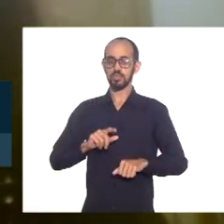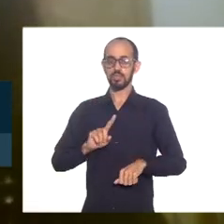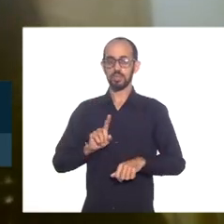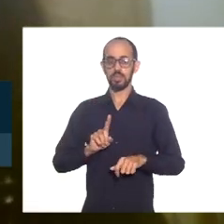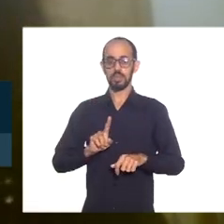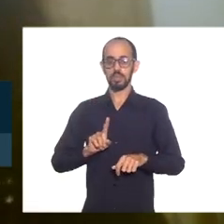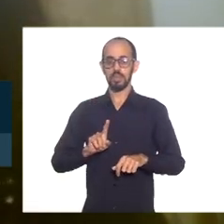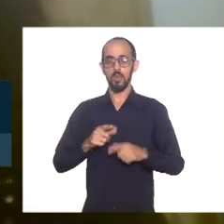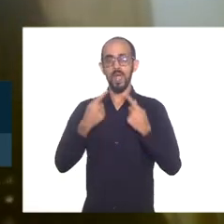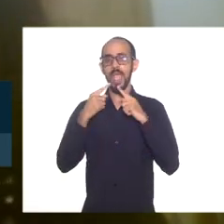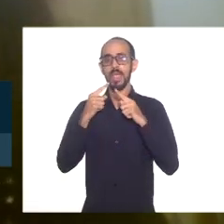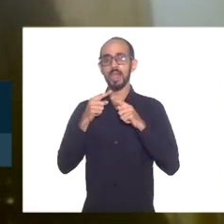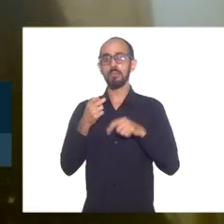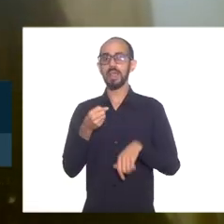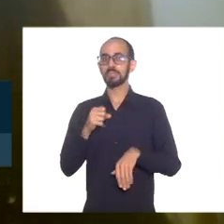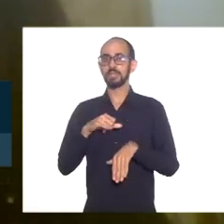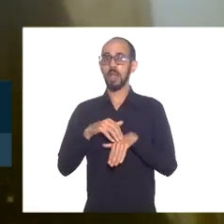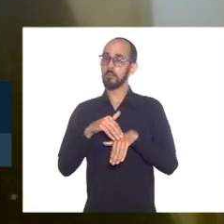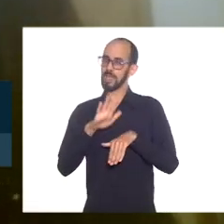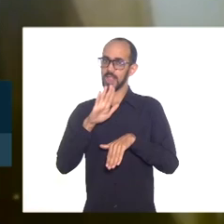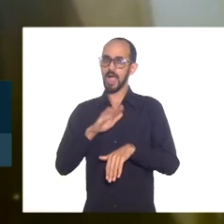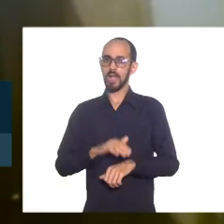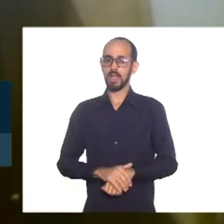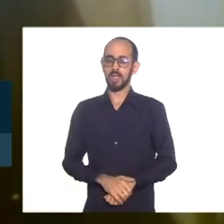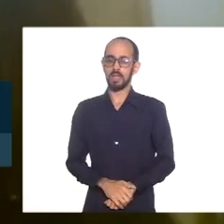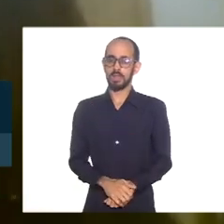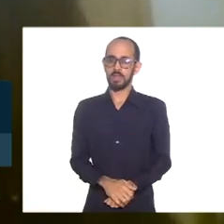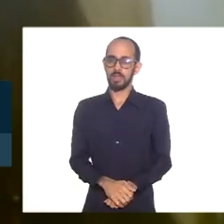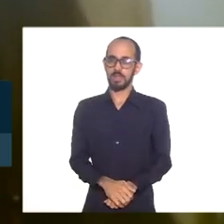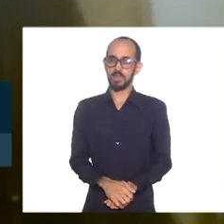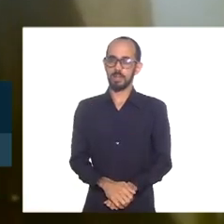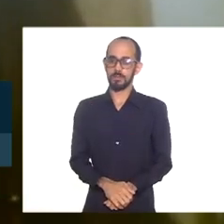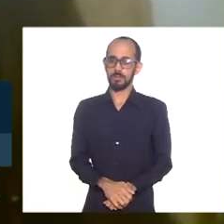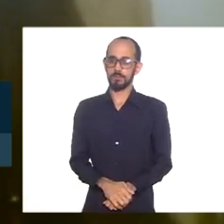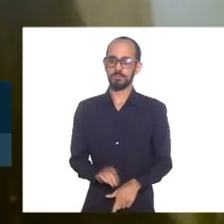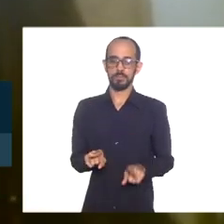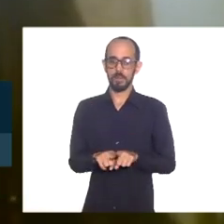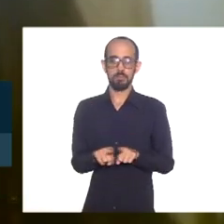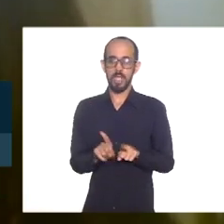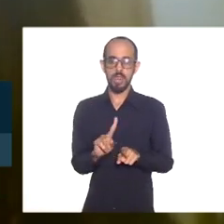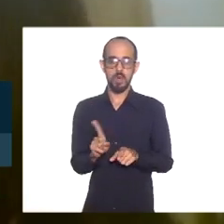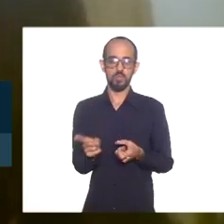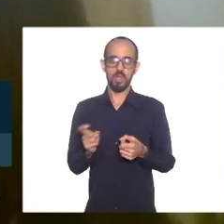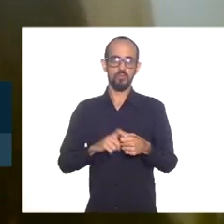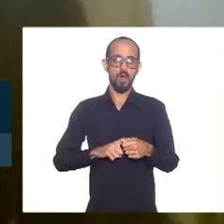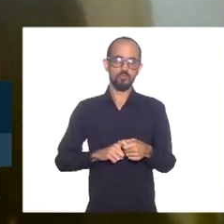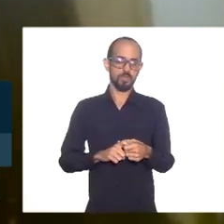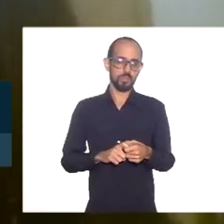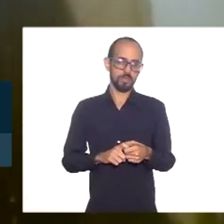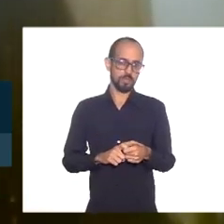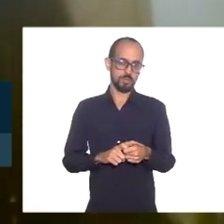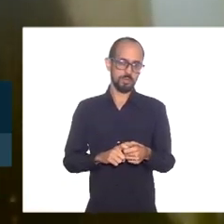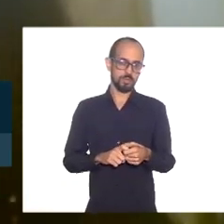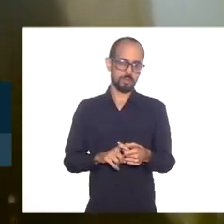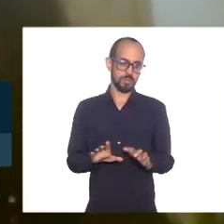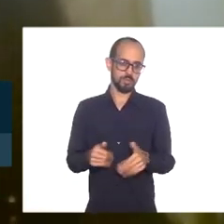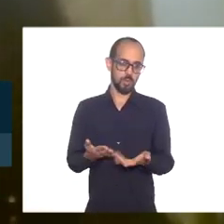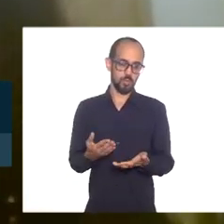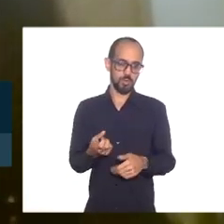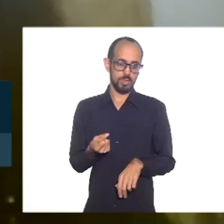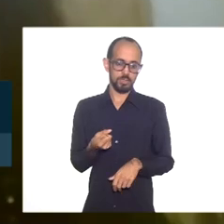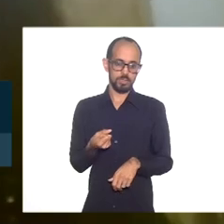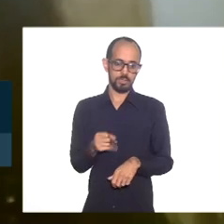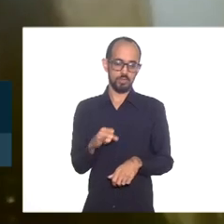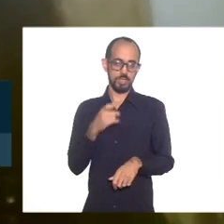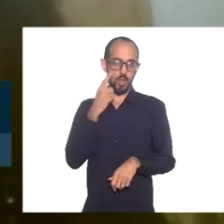quando o petróleo aumenta, né? Então, e nem devolvendo. Né, nem ajustando. Então, por exemplo, quando você pega o Reino